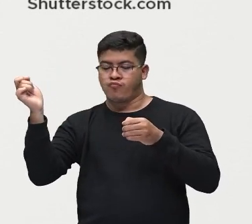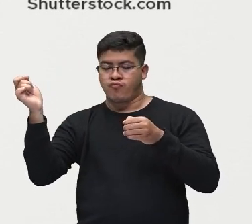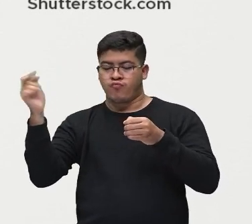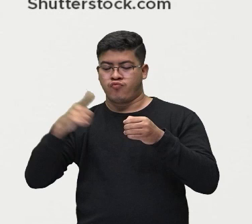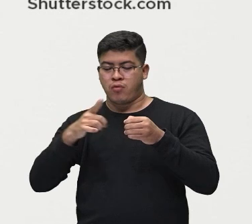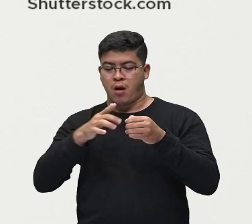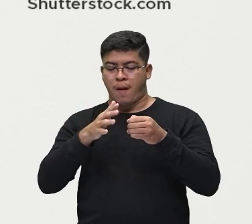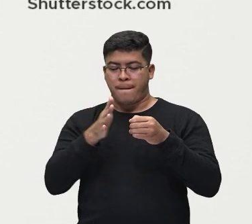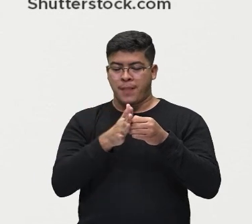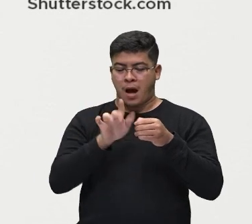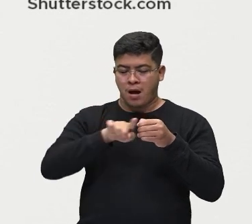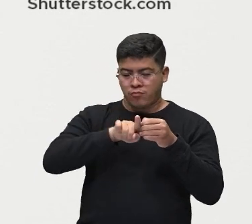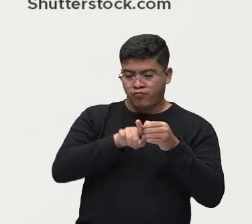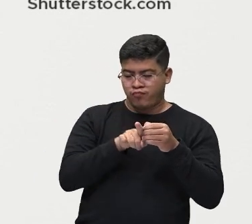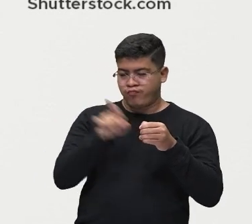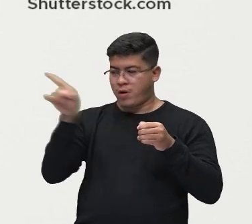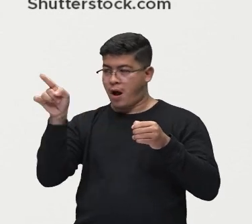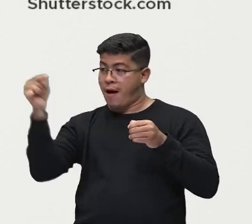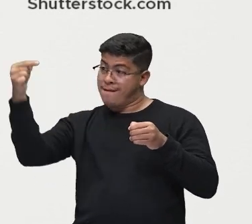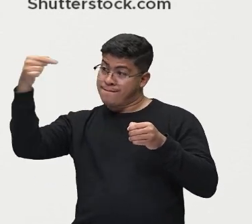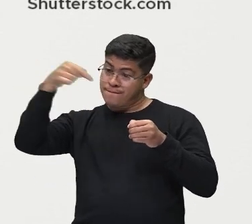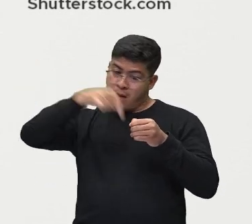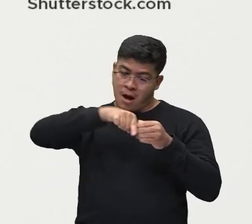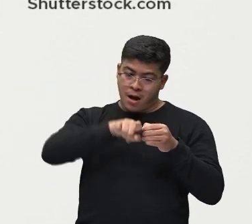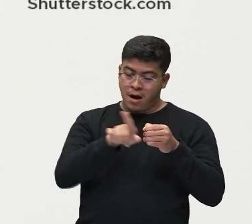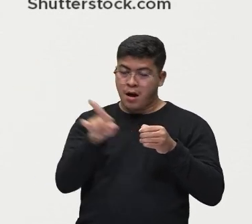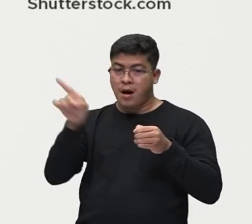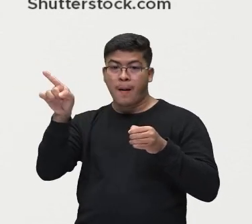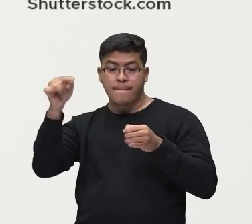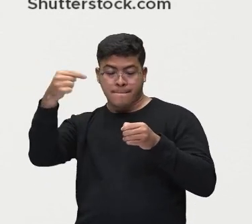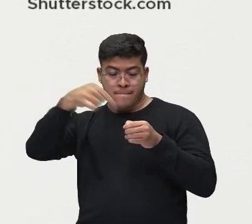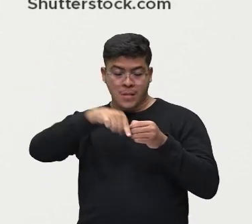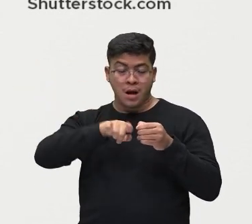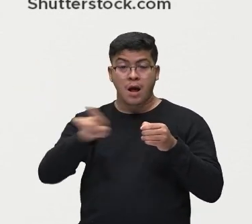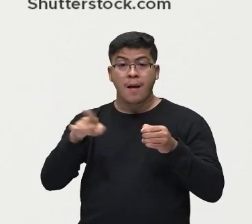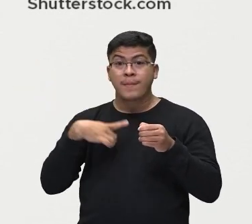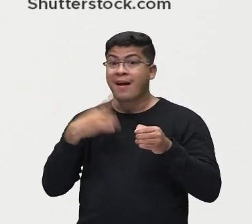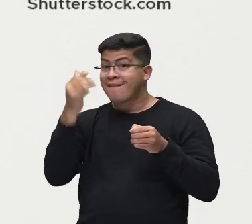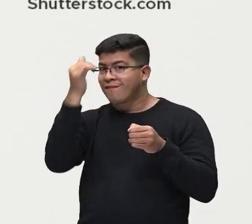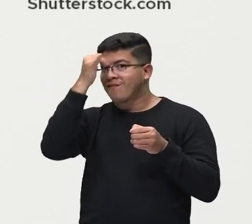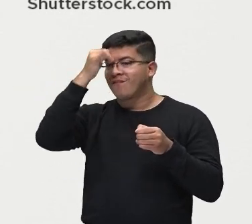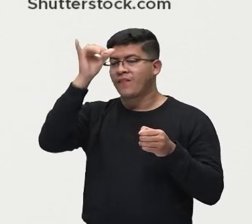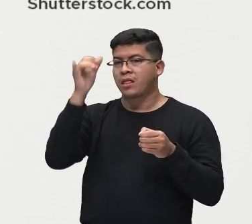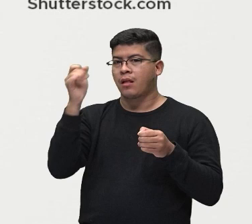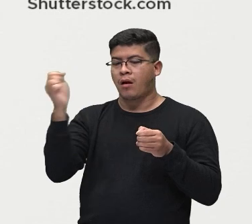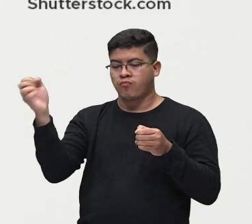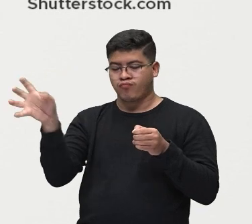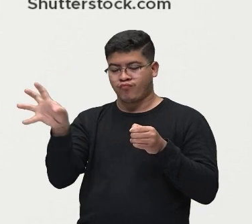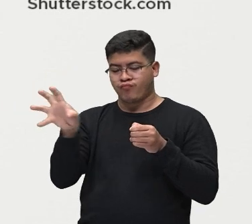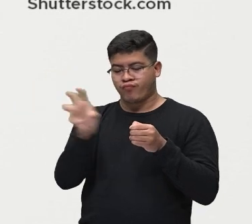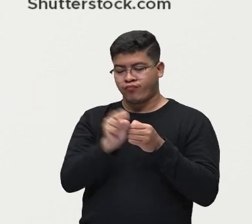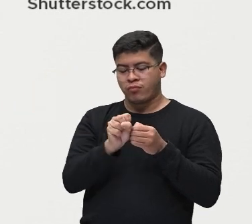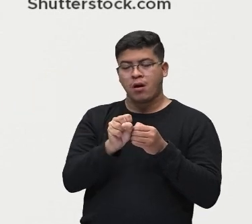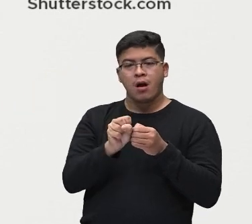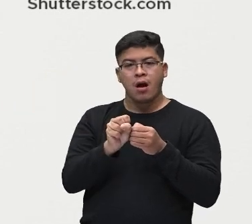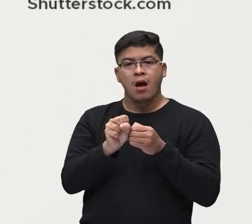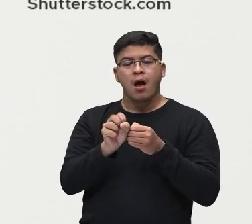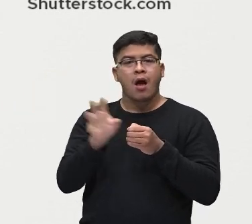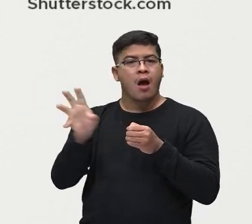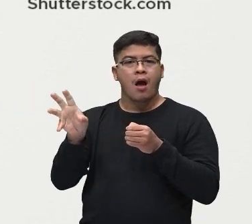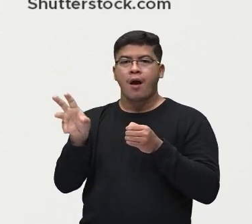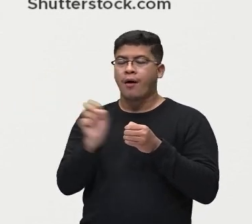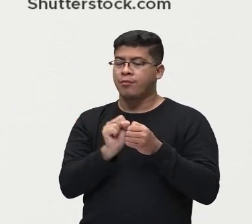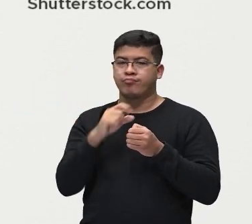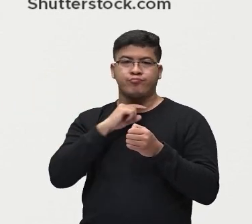entre interior e exterior. Então, as garrafas térmicas, a gente sabe quando você faz alguma coisa, seja